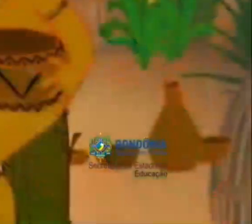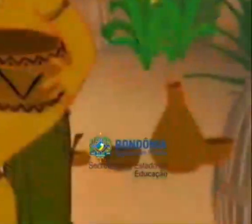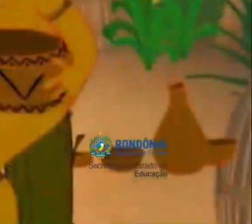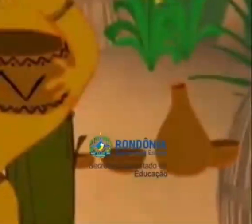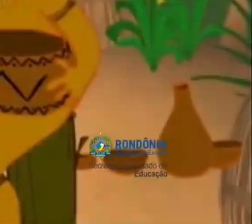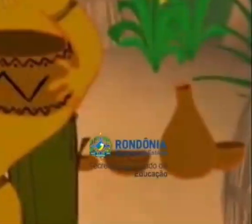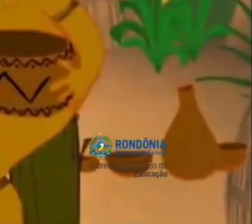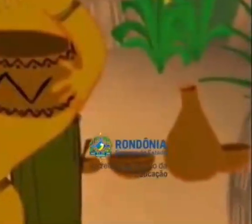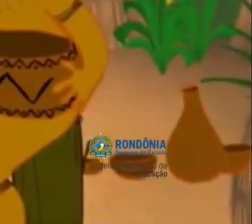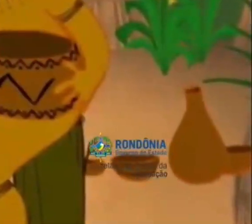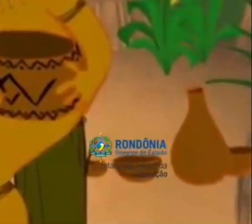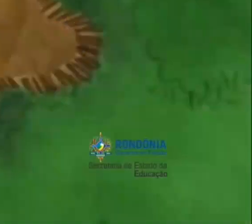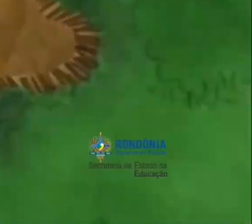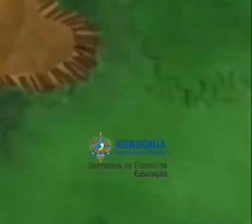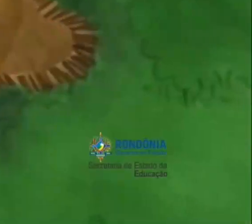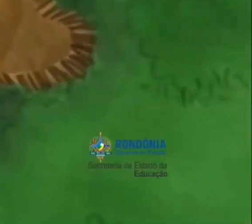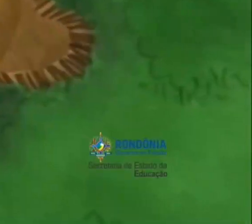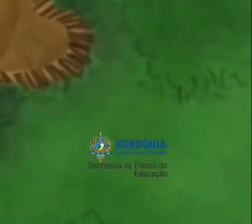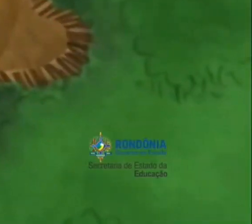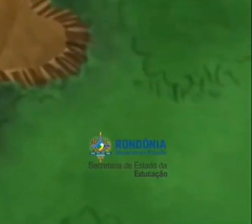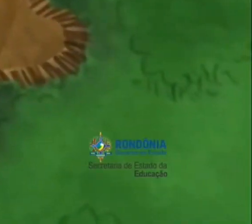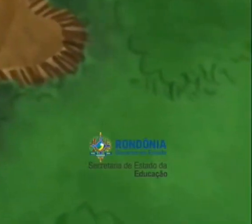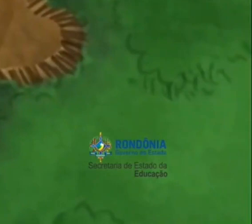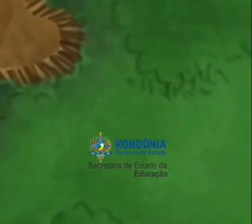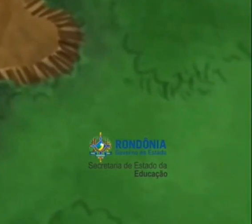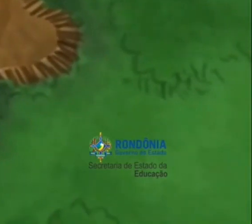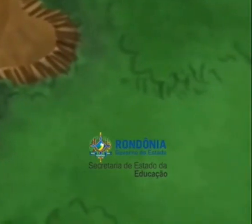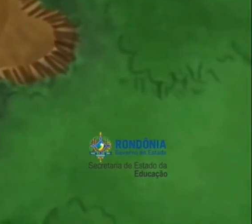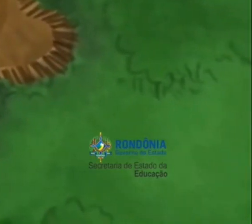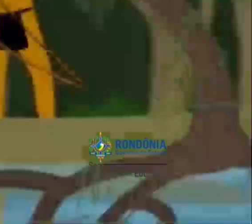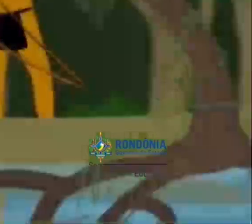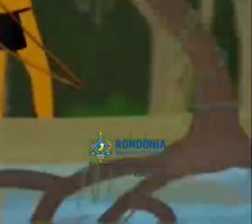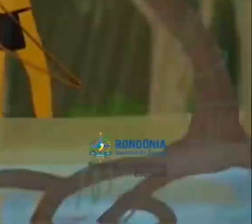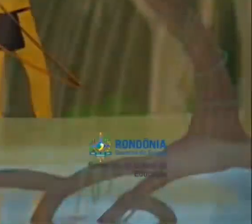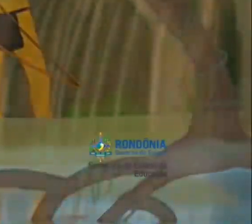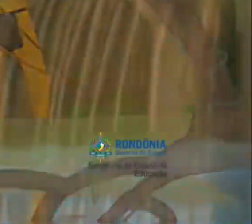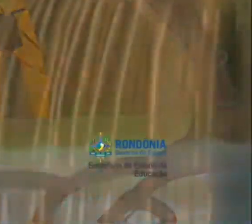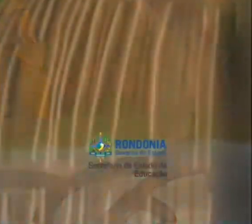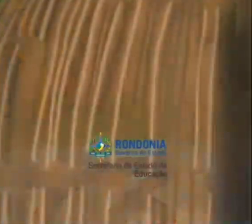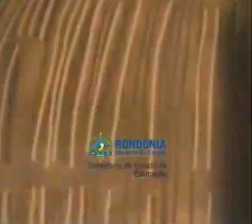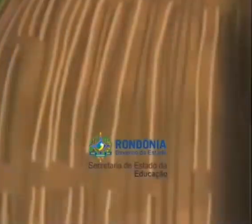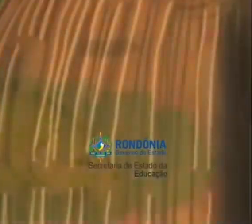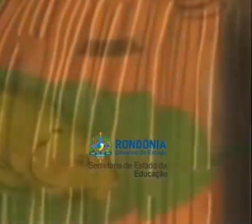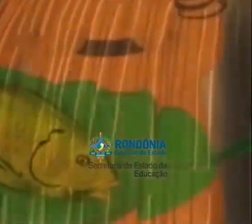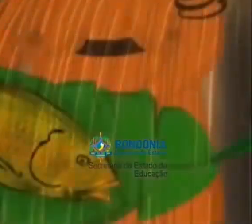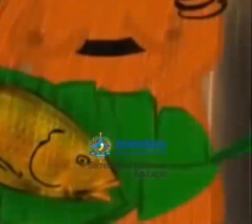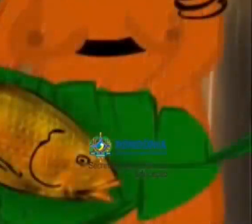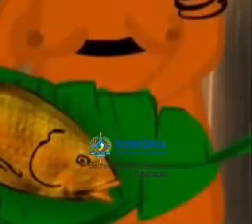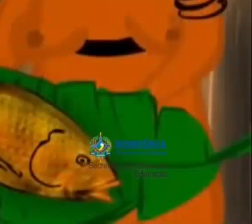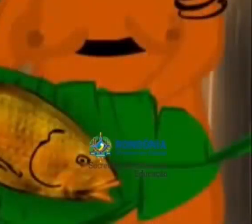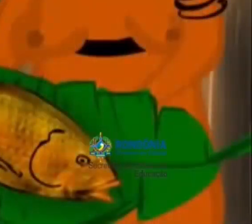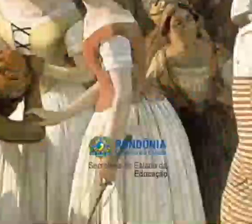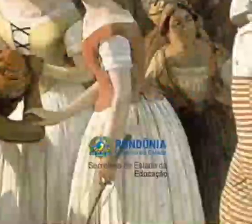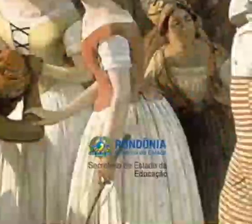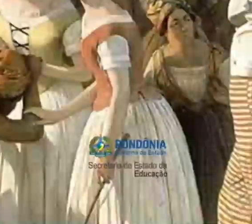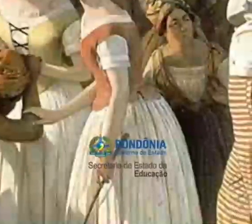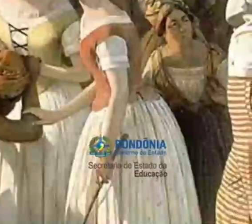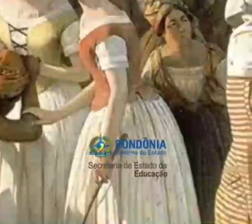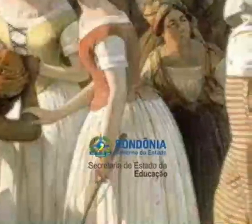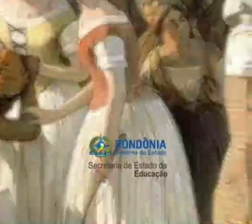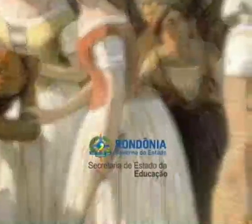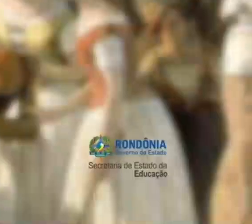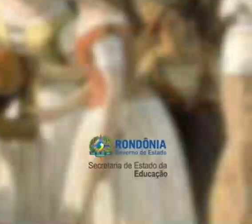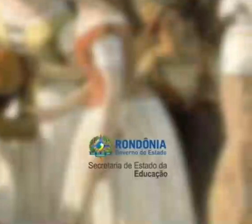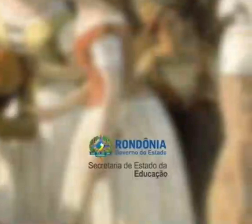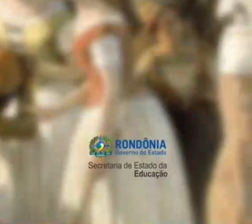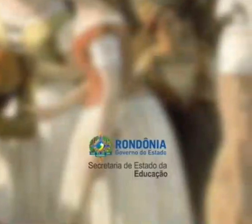respeito com os mais velhos, os rituais e cerimônias com muita dança e comida, a caça e a pesca. E os